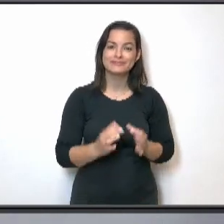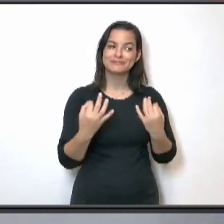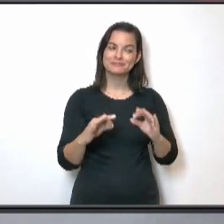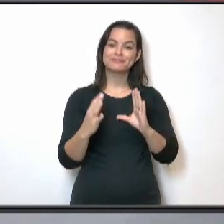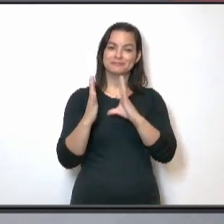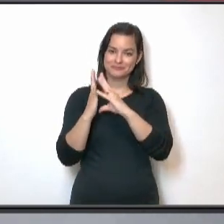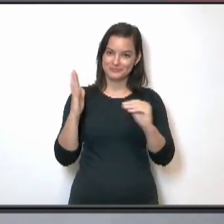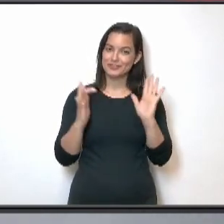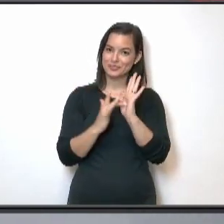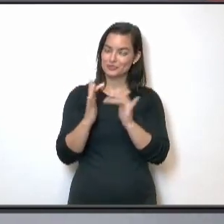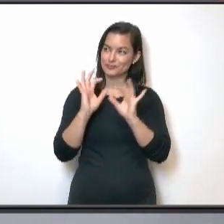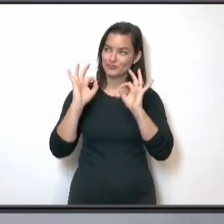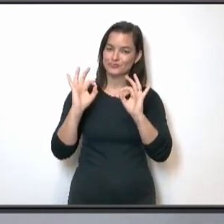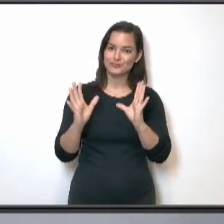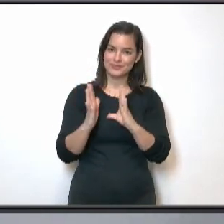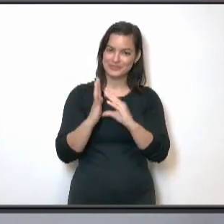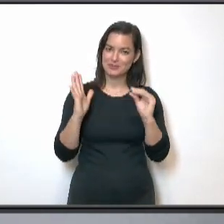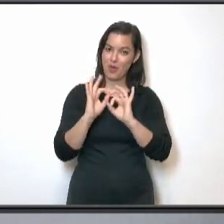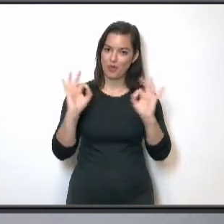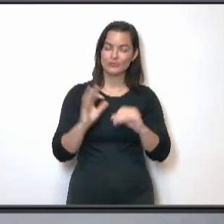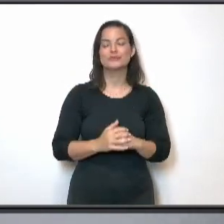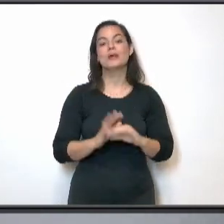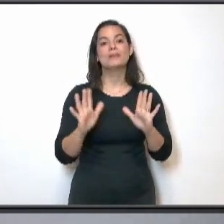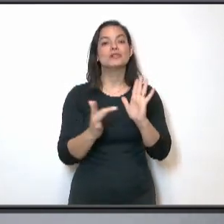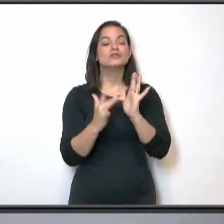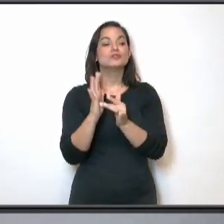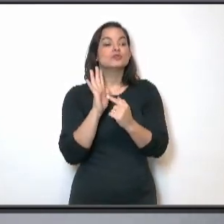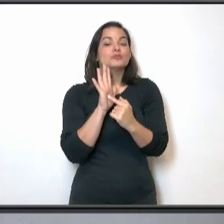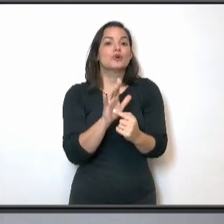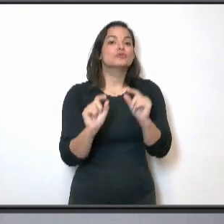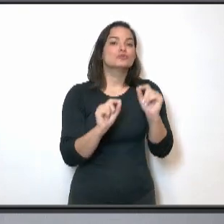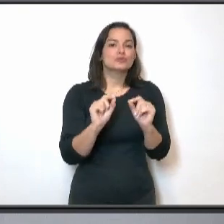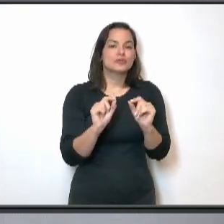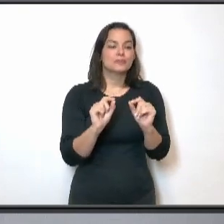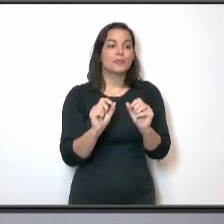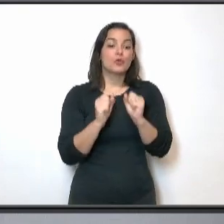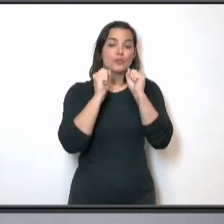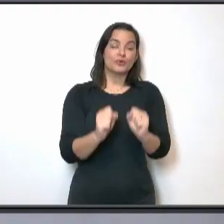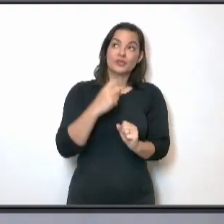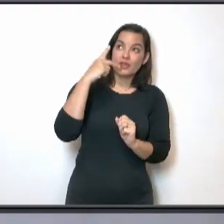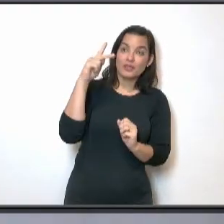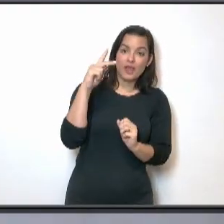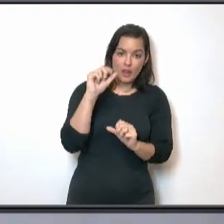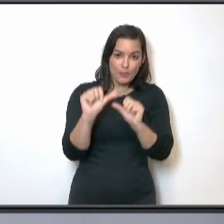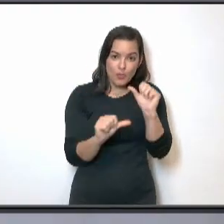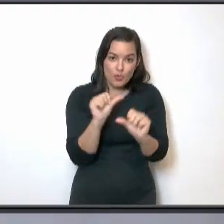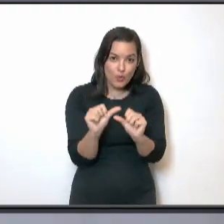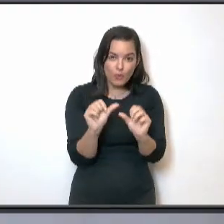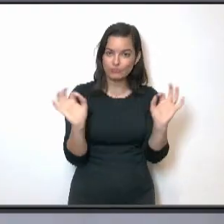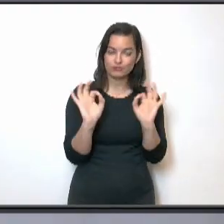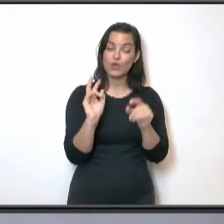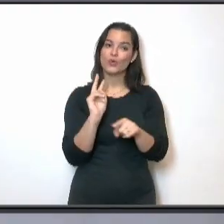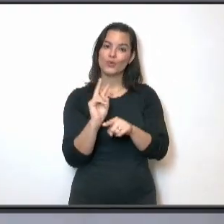né? Mas Jesus mostra o quê? O poder dele não mudou e o cuidado dele